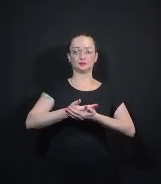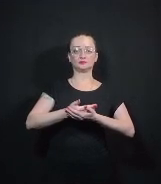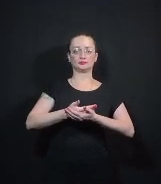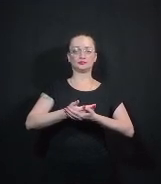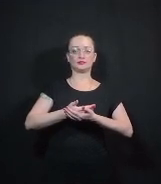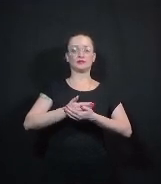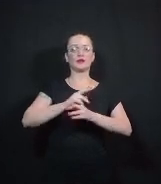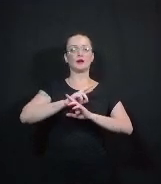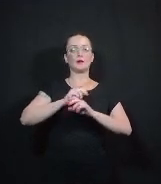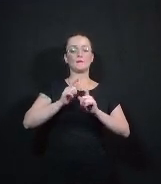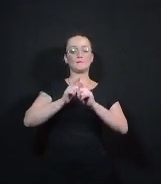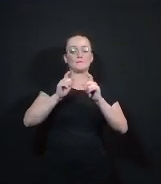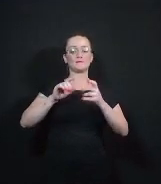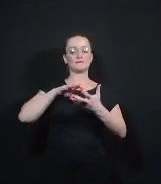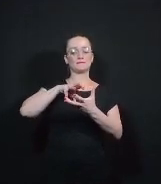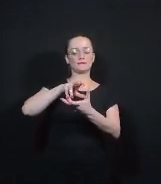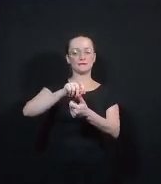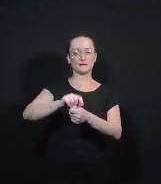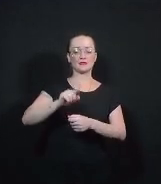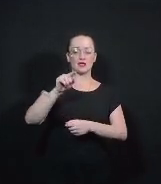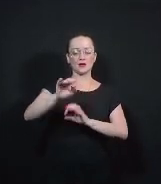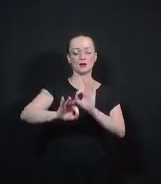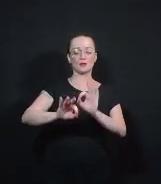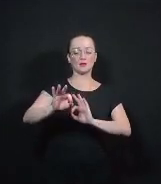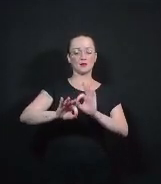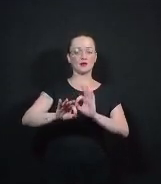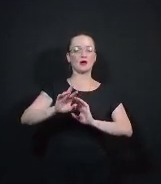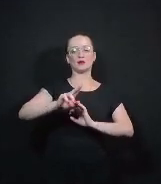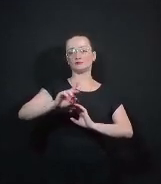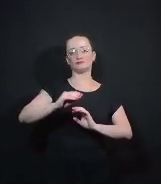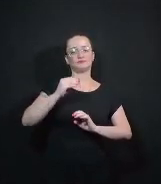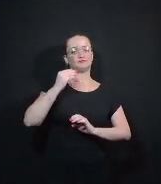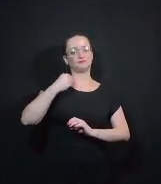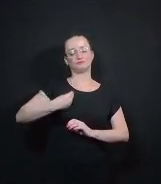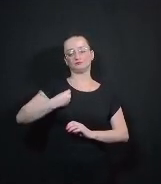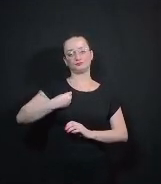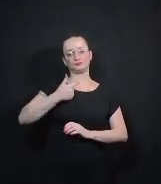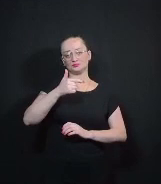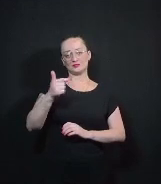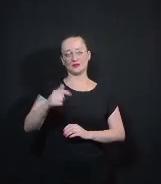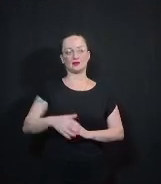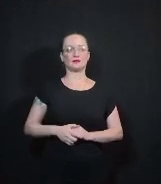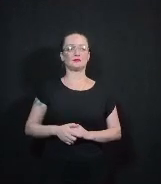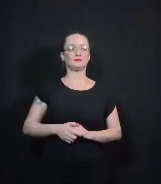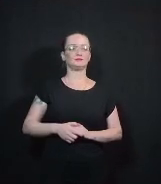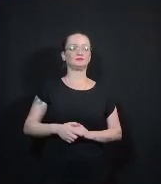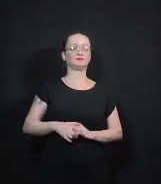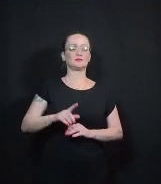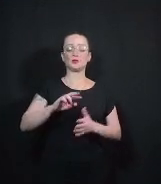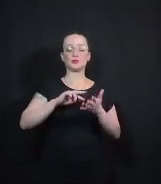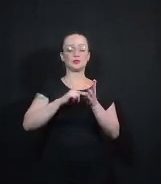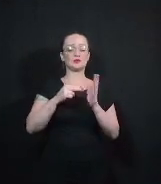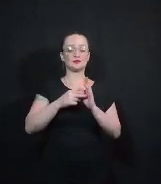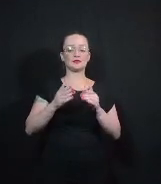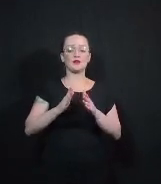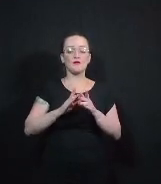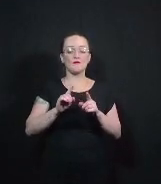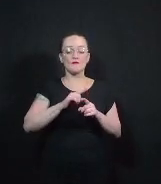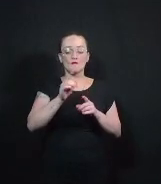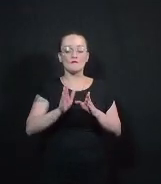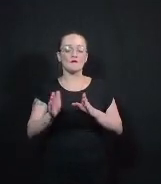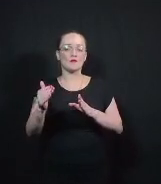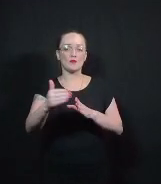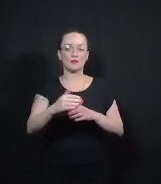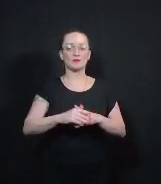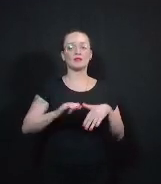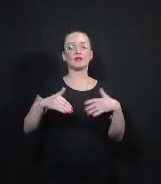maior parte do mundo essa preparação também não existe, então não é que a gente esteja fora da curva, né? E aí